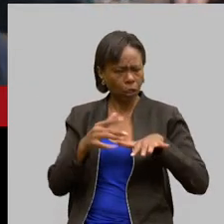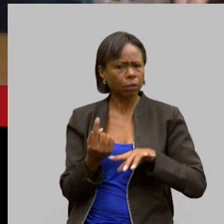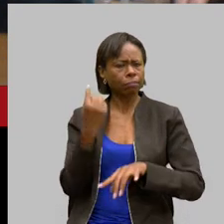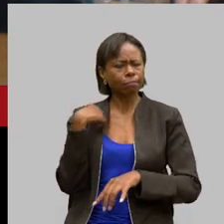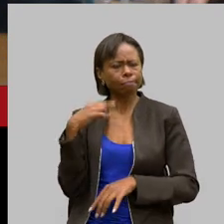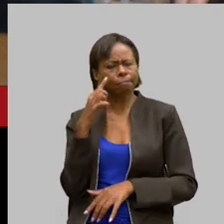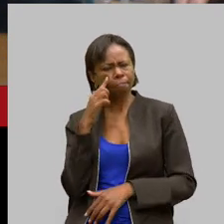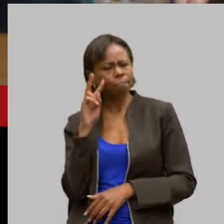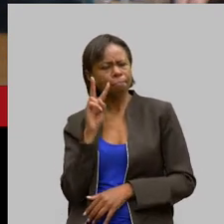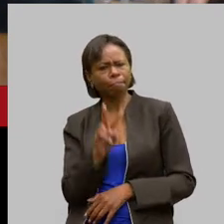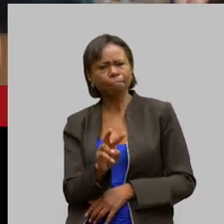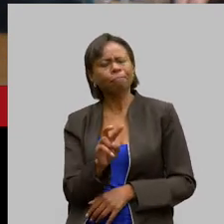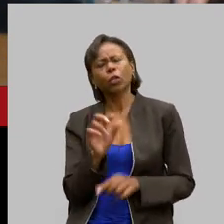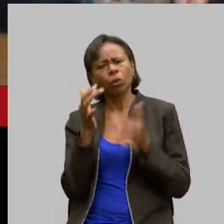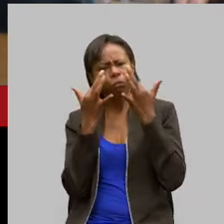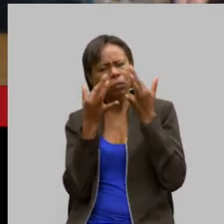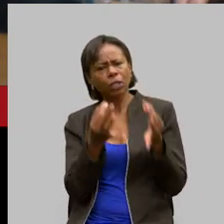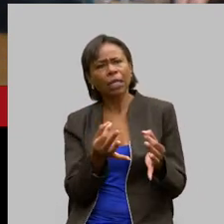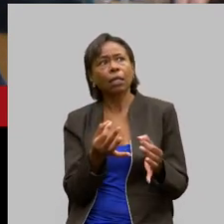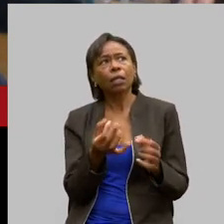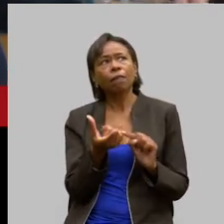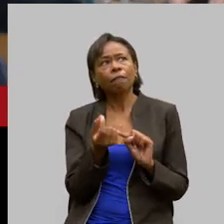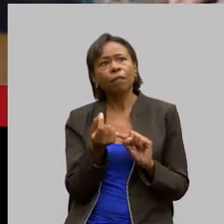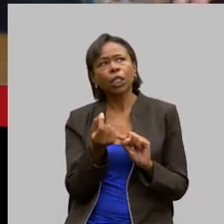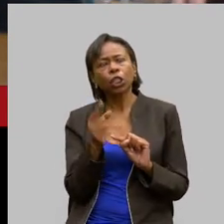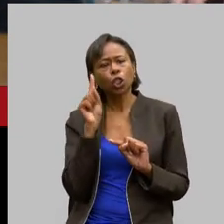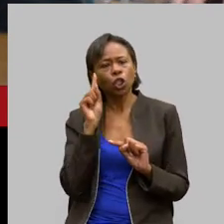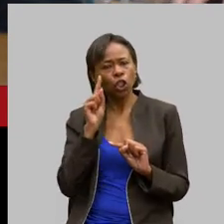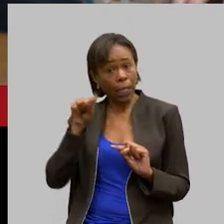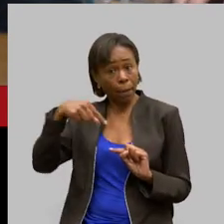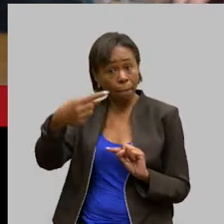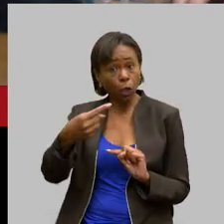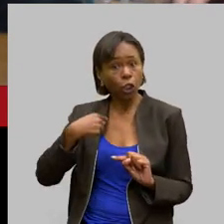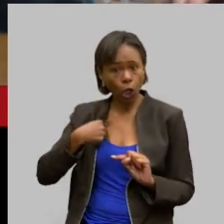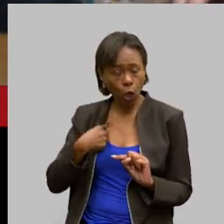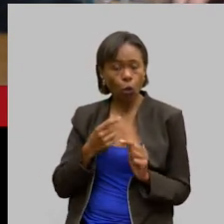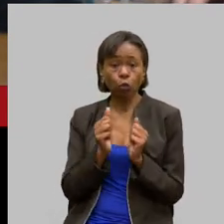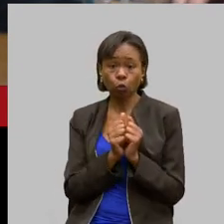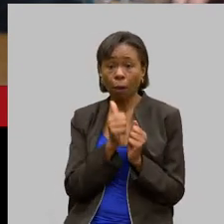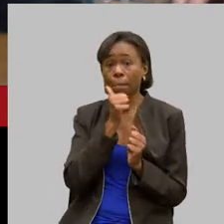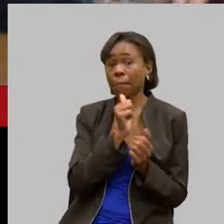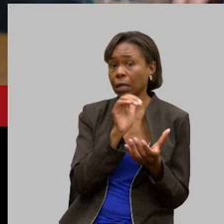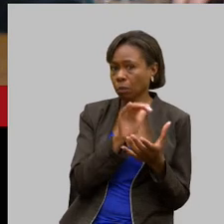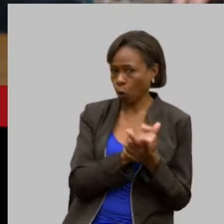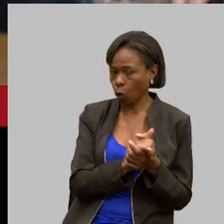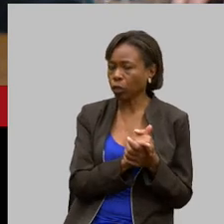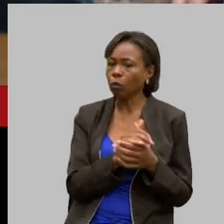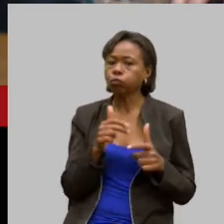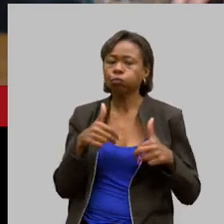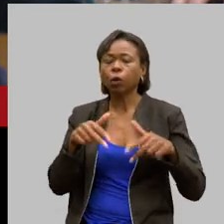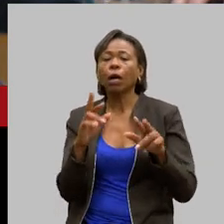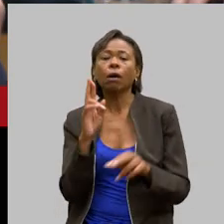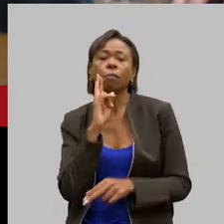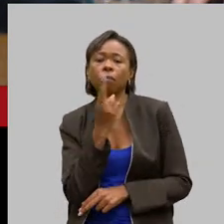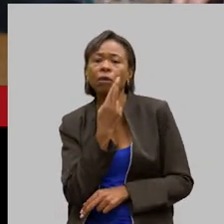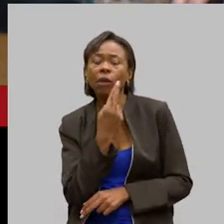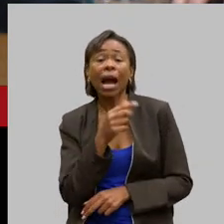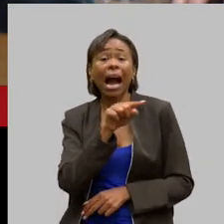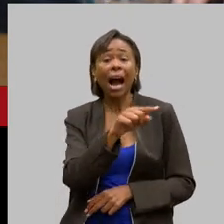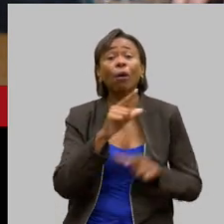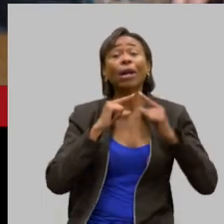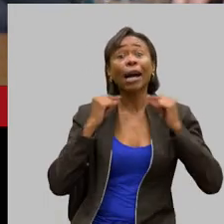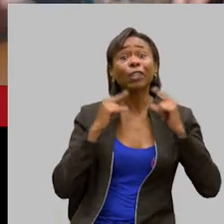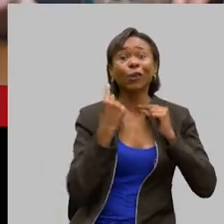20 dias depois eu fui com a minha esposa jantar no restaurante Genaro chegando lá o garçom veio me abraçou estava muito